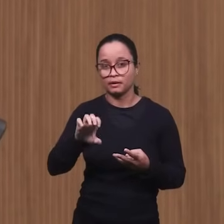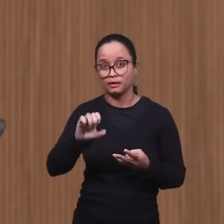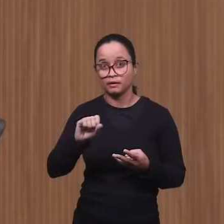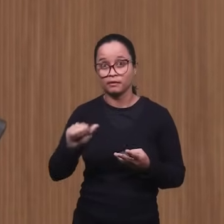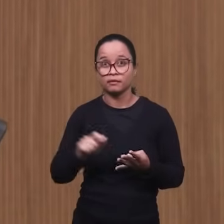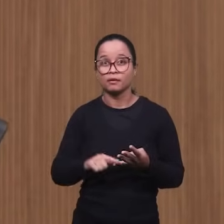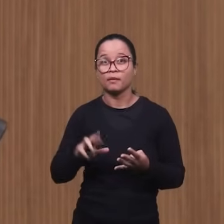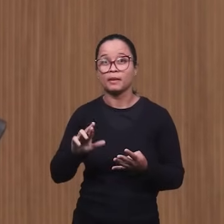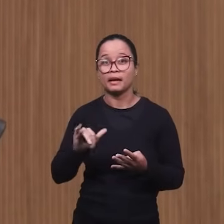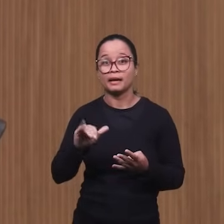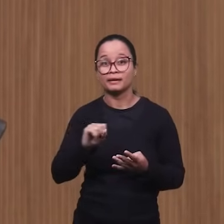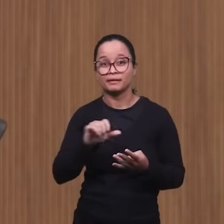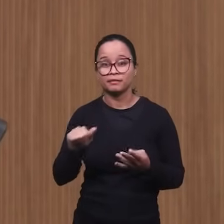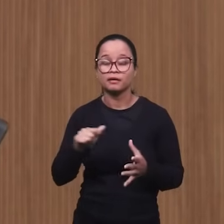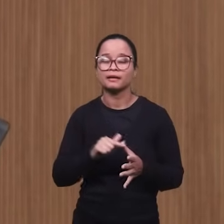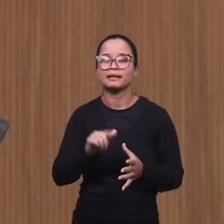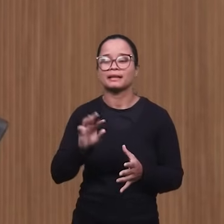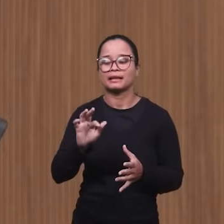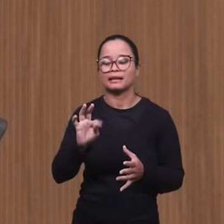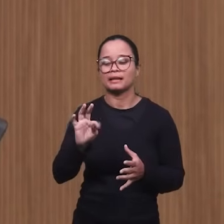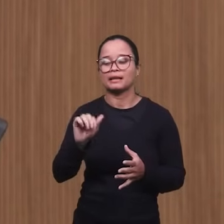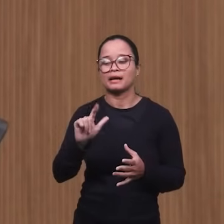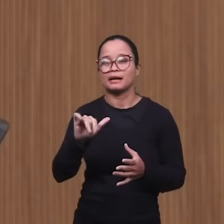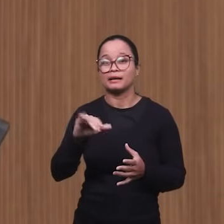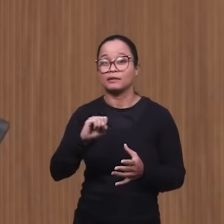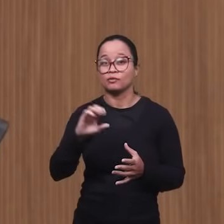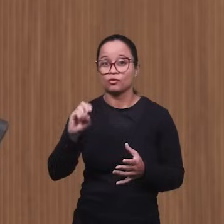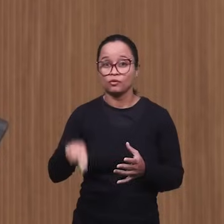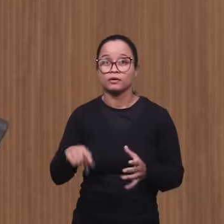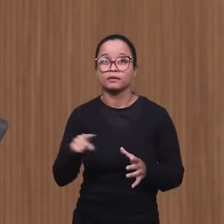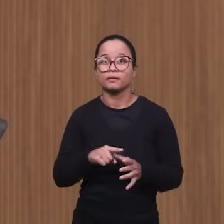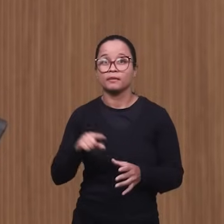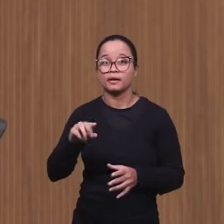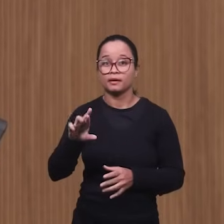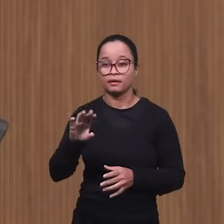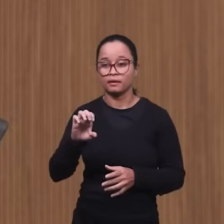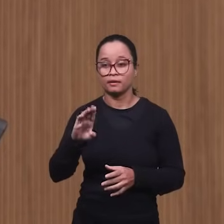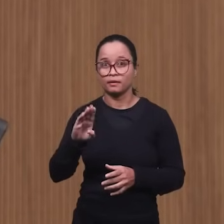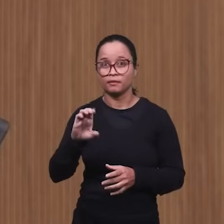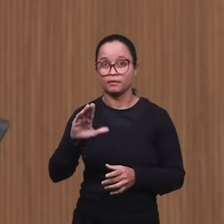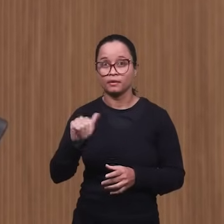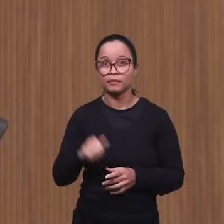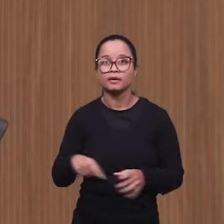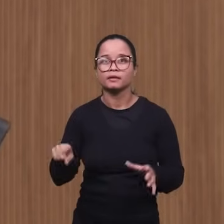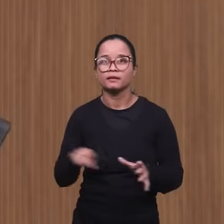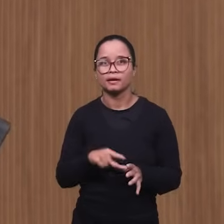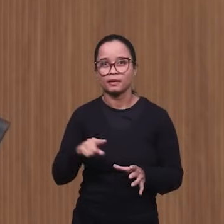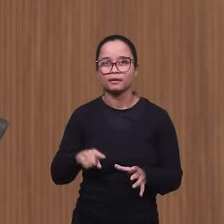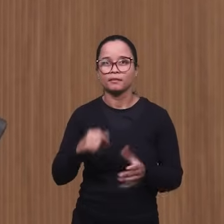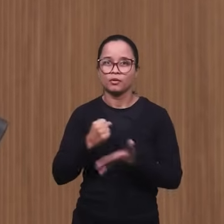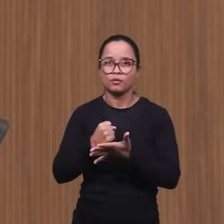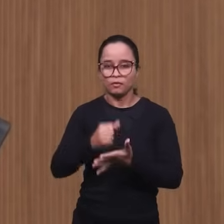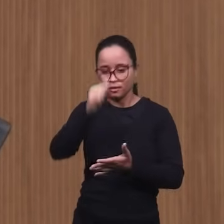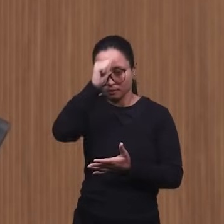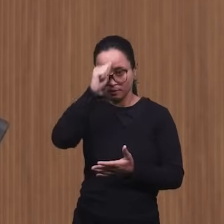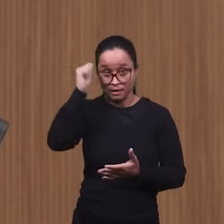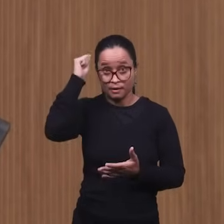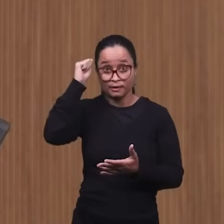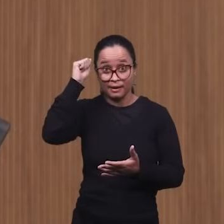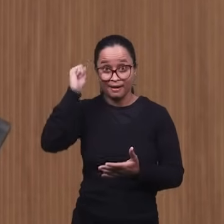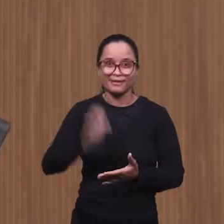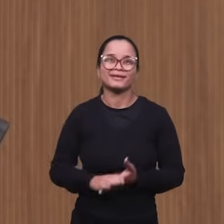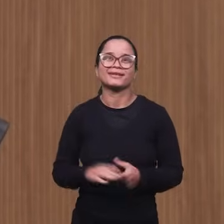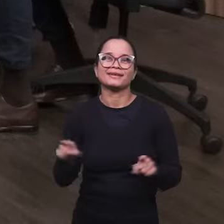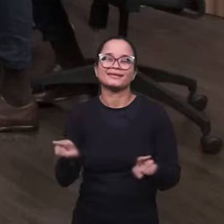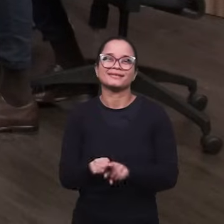pela Raíssa, pelo Thales. Também temos a colaboração da Rebeca e, claro, o apoio da Andréa Talma. E do senhor,